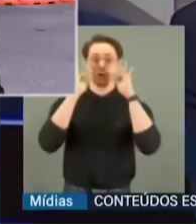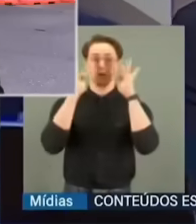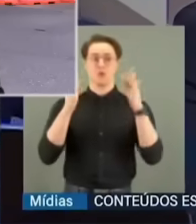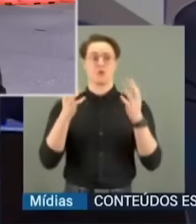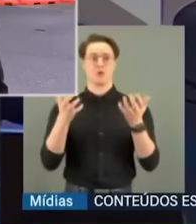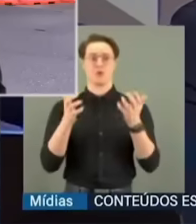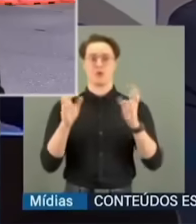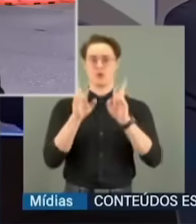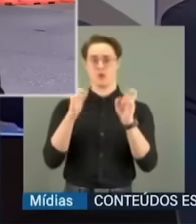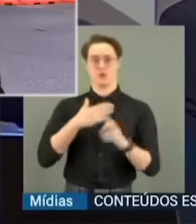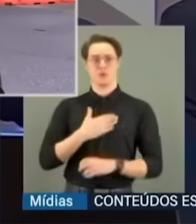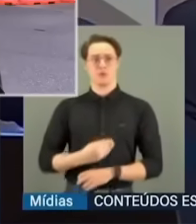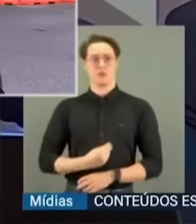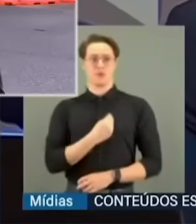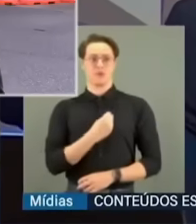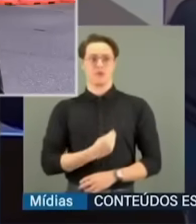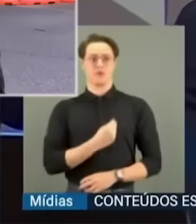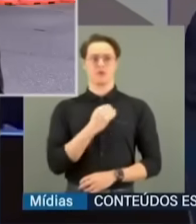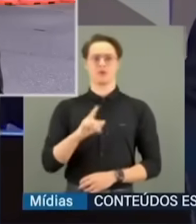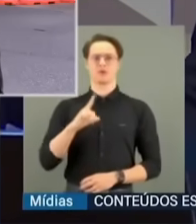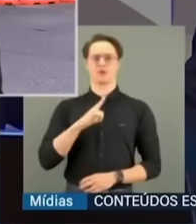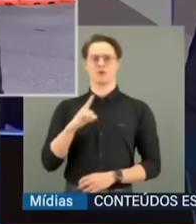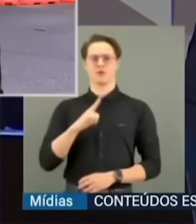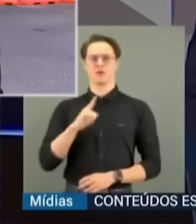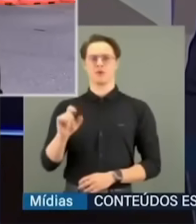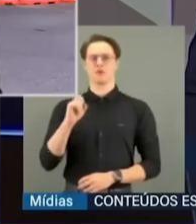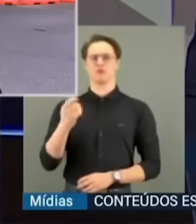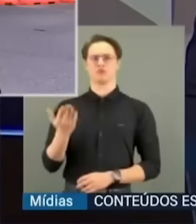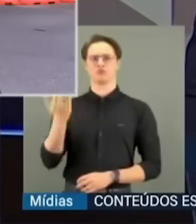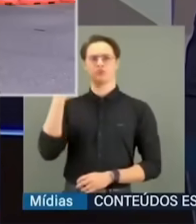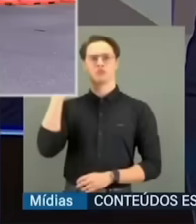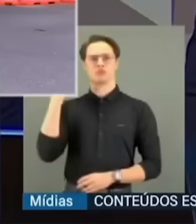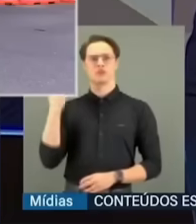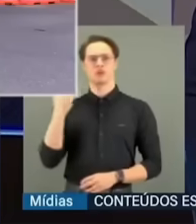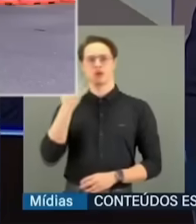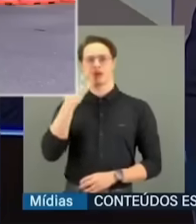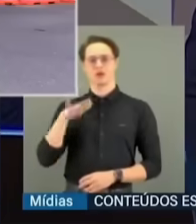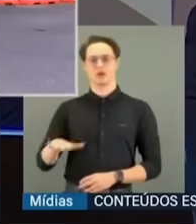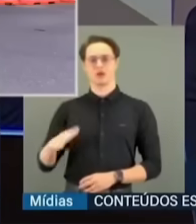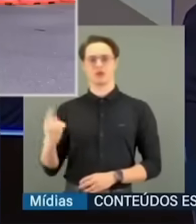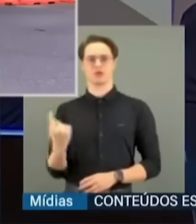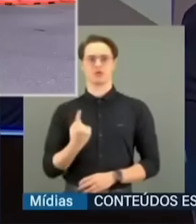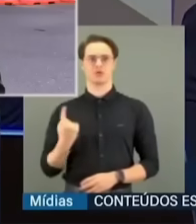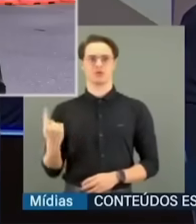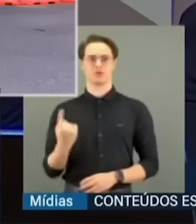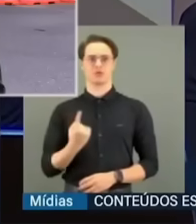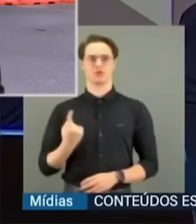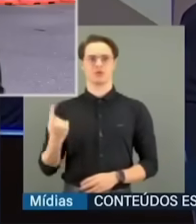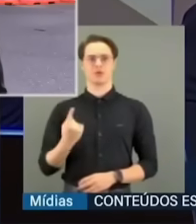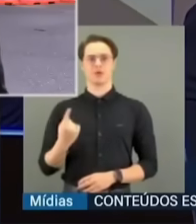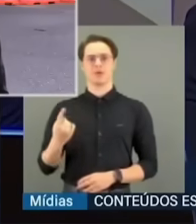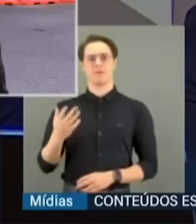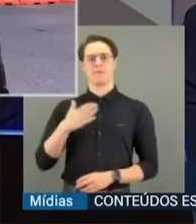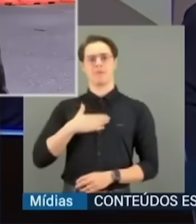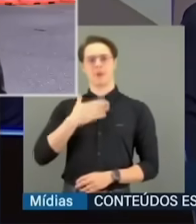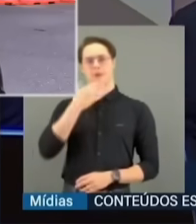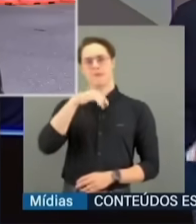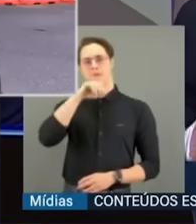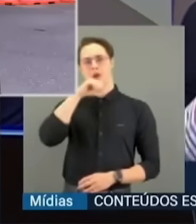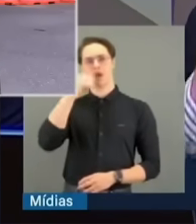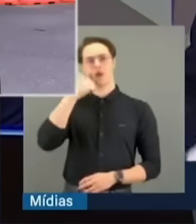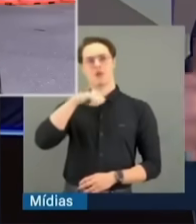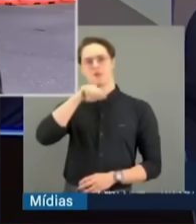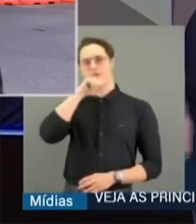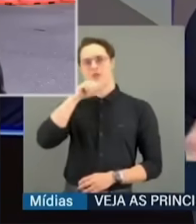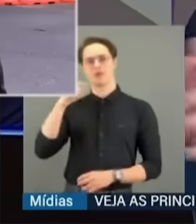na investigação. Uma dessas novidades, Piotr, seria a oferta de um indulto feita pelo ex-presidente Jair Bolsonaro durante uma reunião que ele